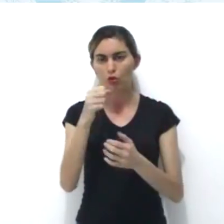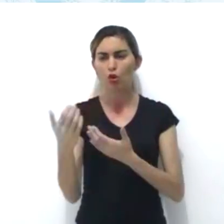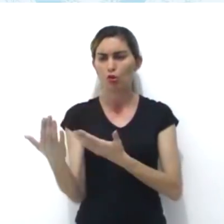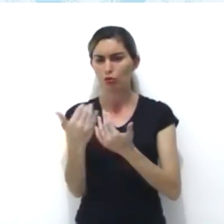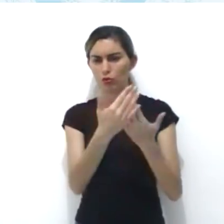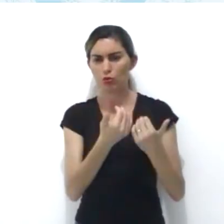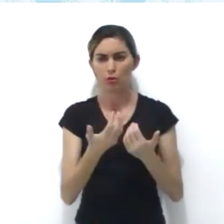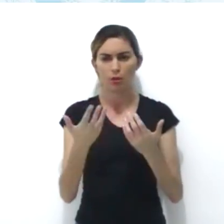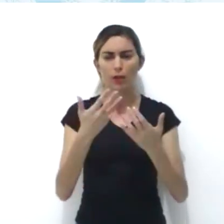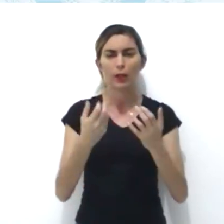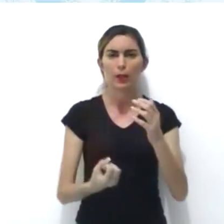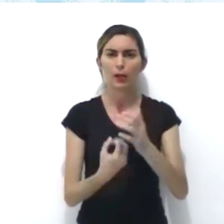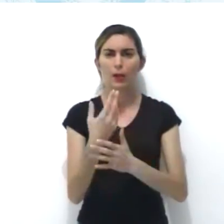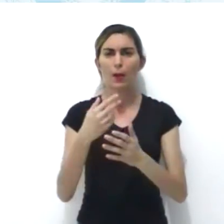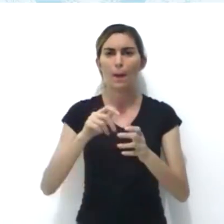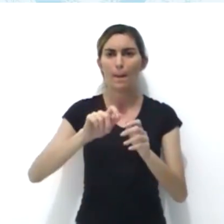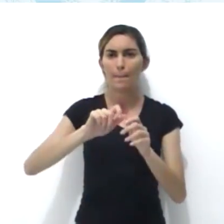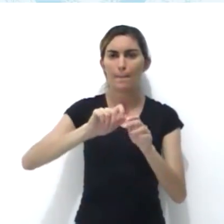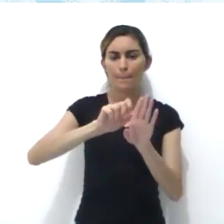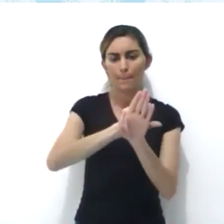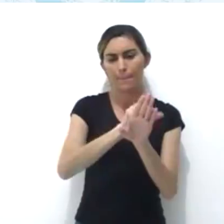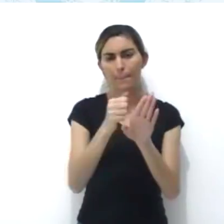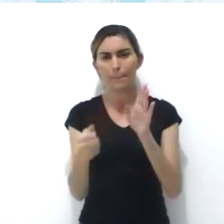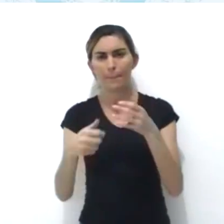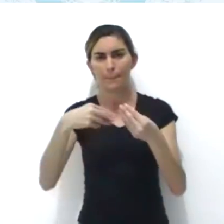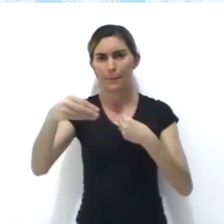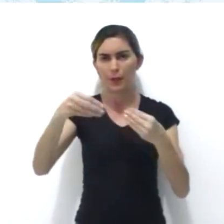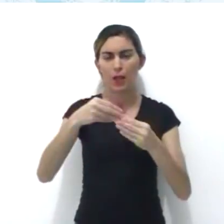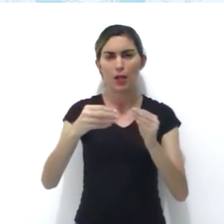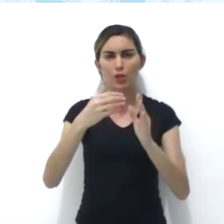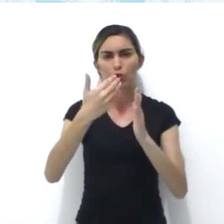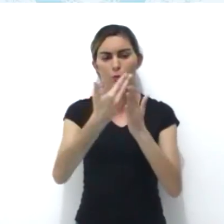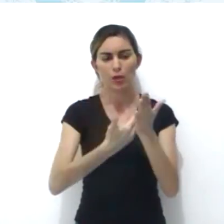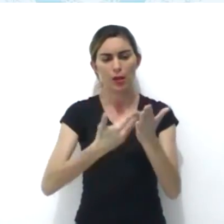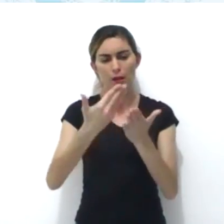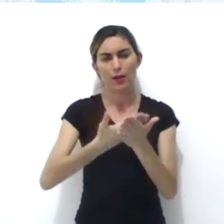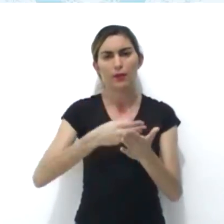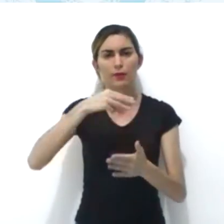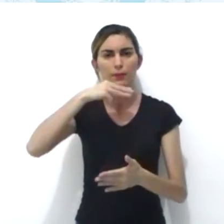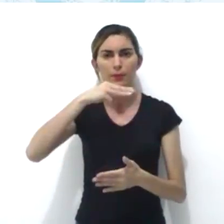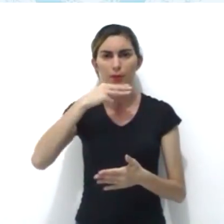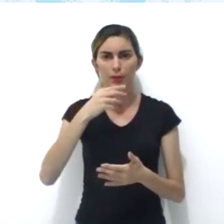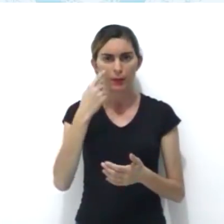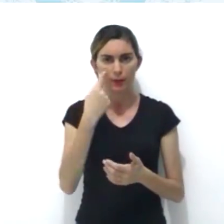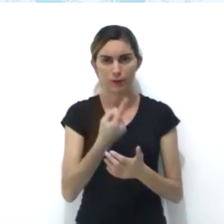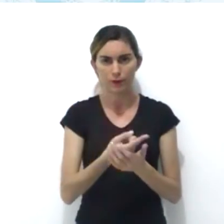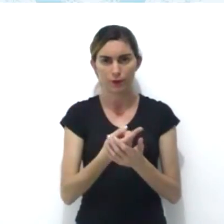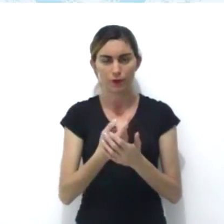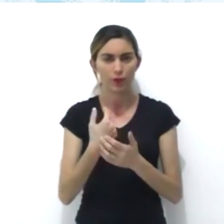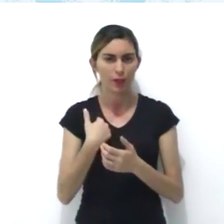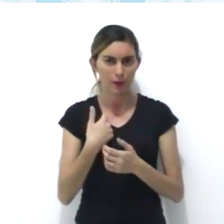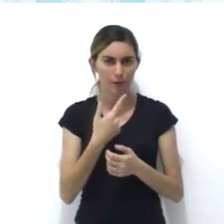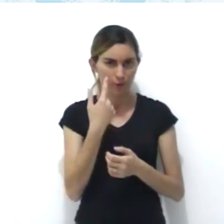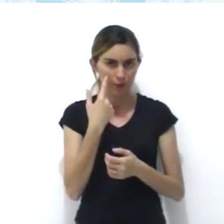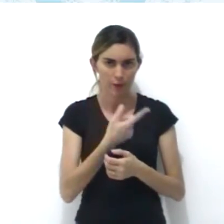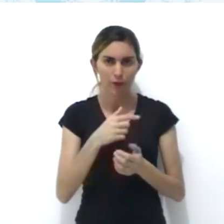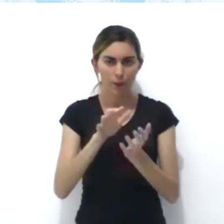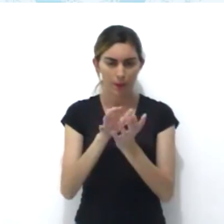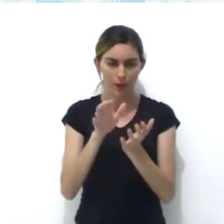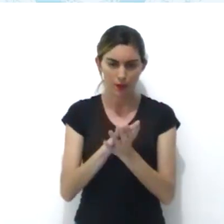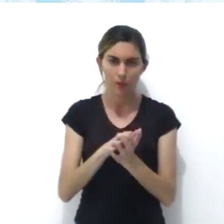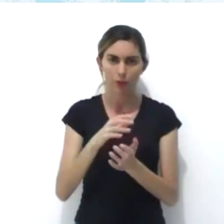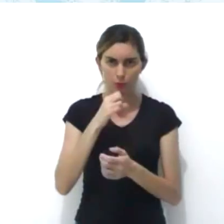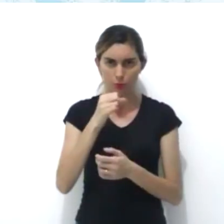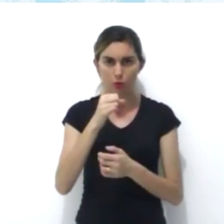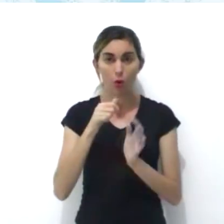tem aí, adolescentes criam bioplástico da casca da manga. Essa notícia feita, né, pela Folha